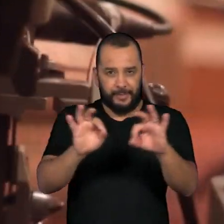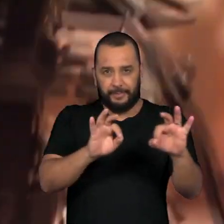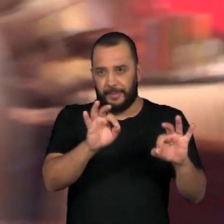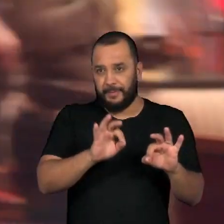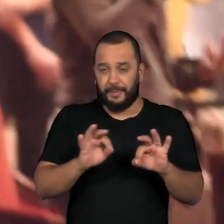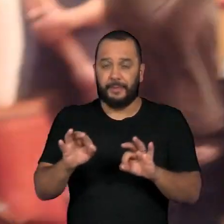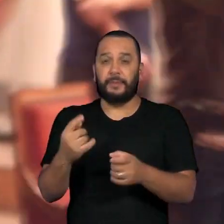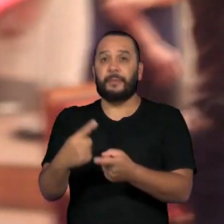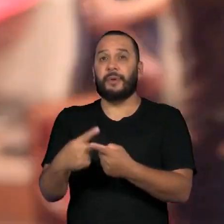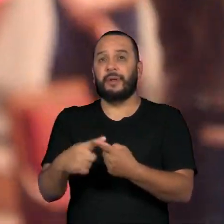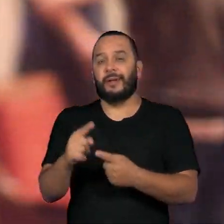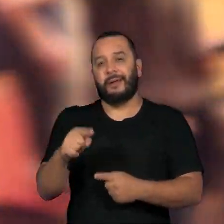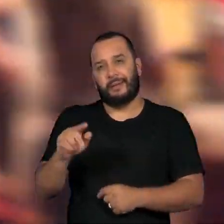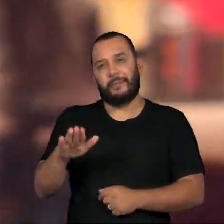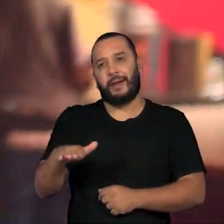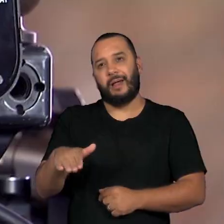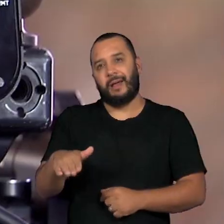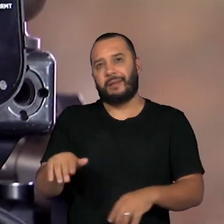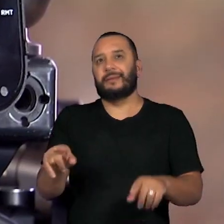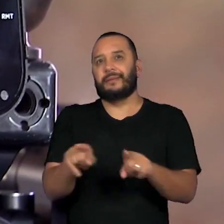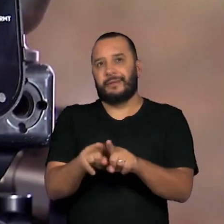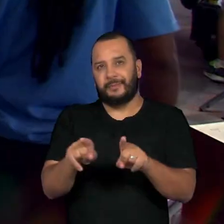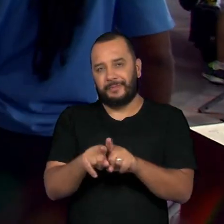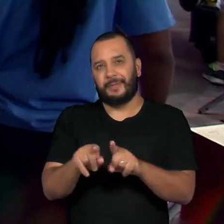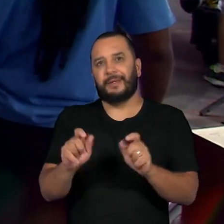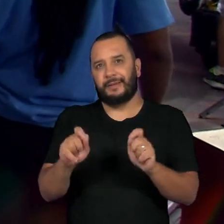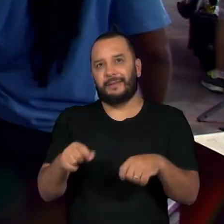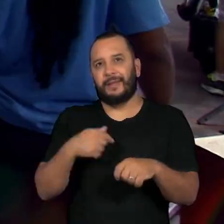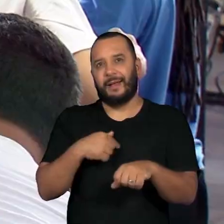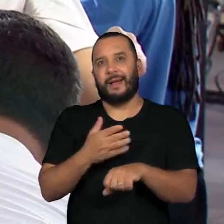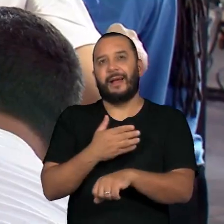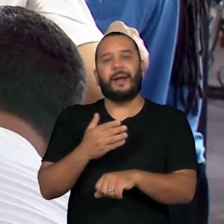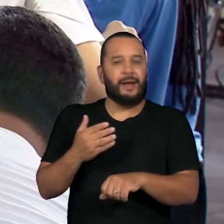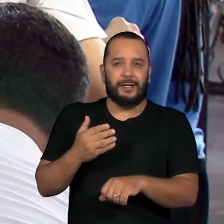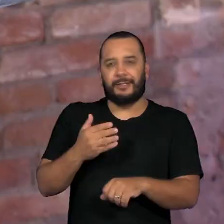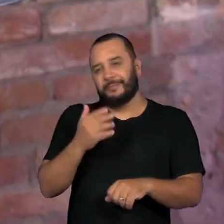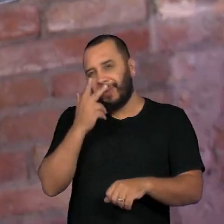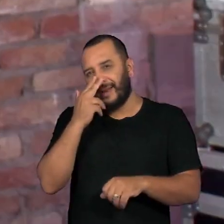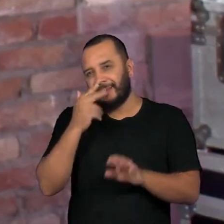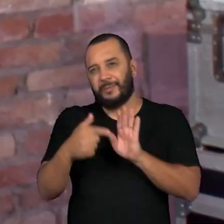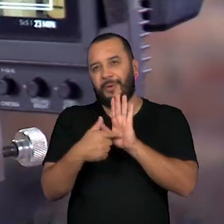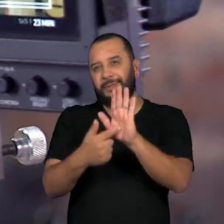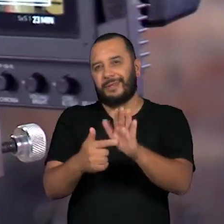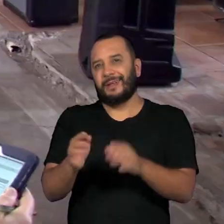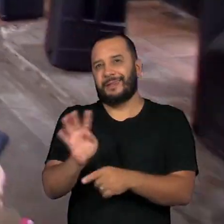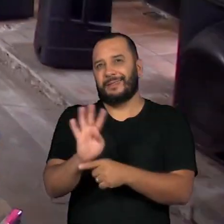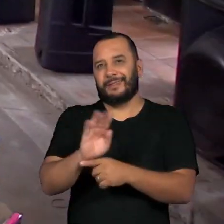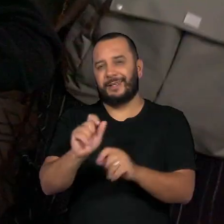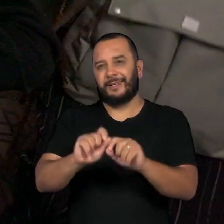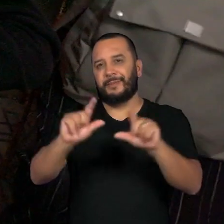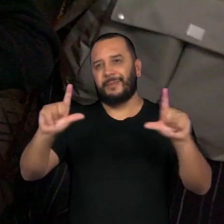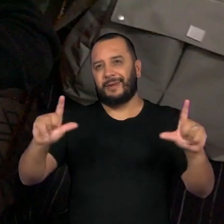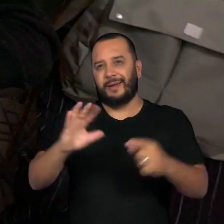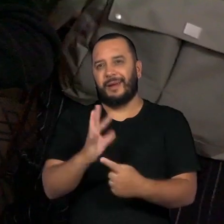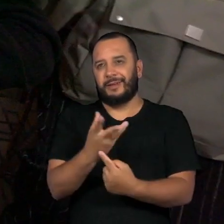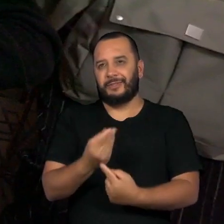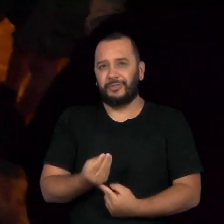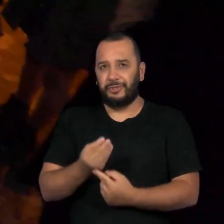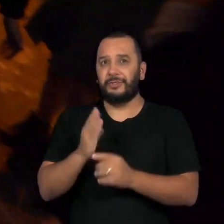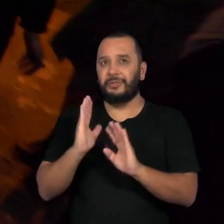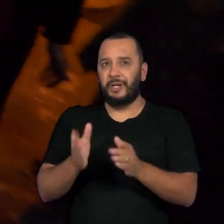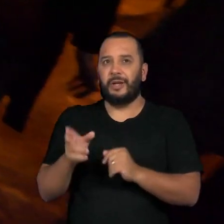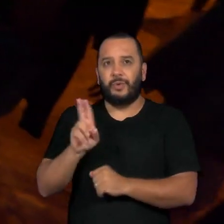baixo custo e possibilitar um excelente exercício da arte de fazer cinema, historicamente foi